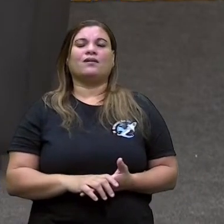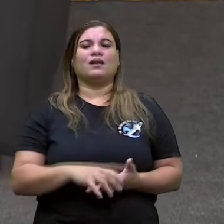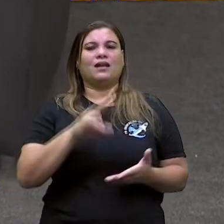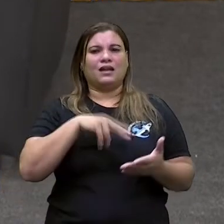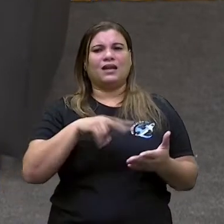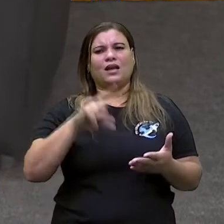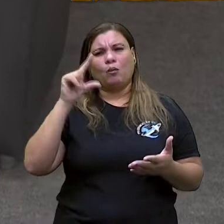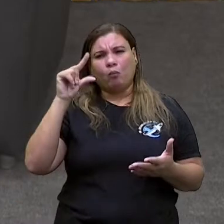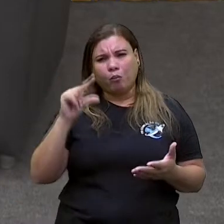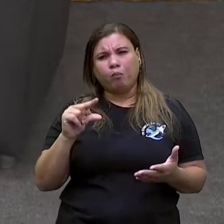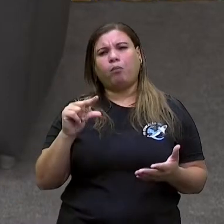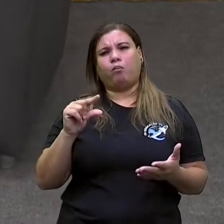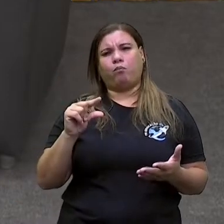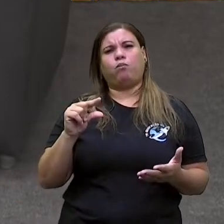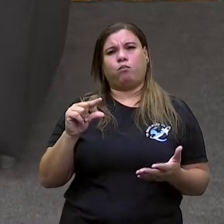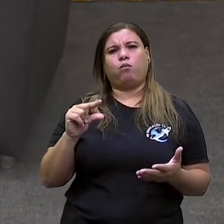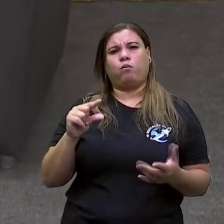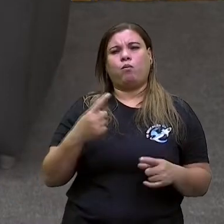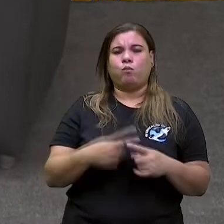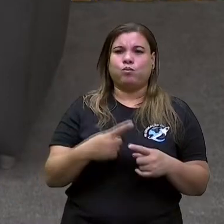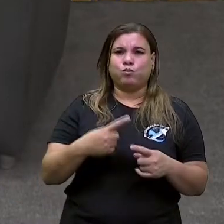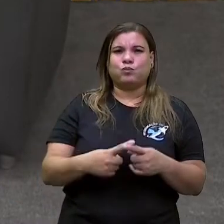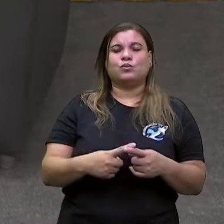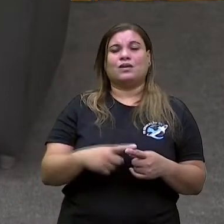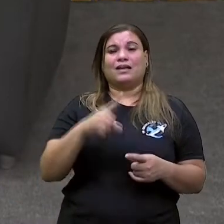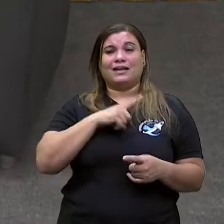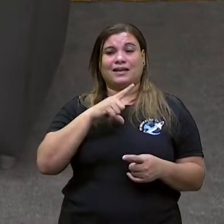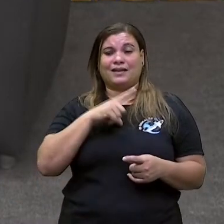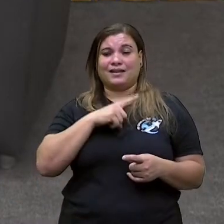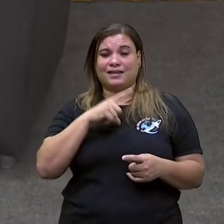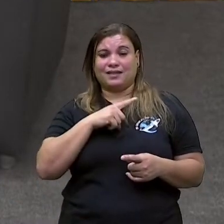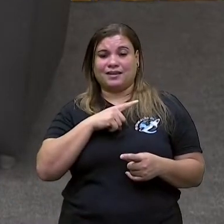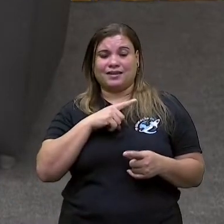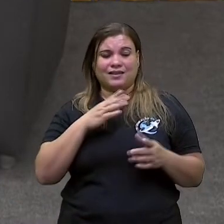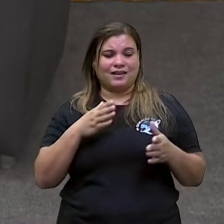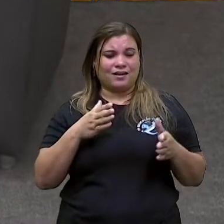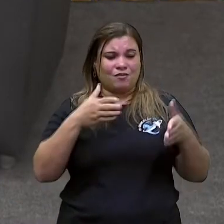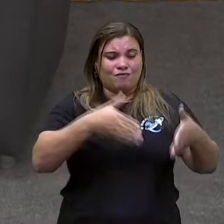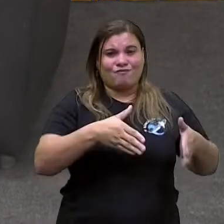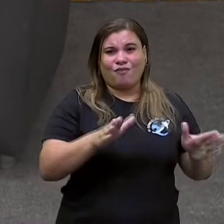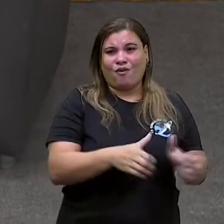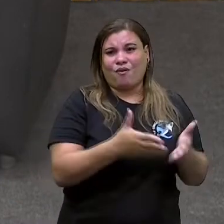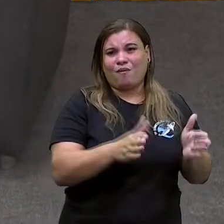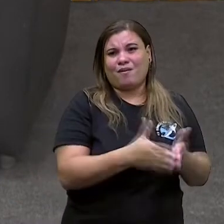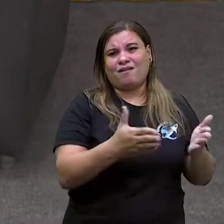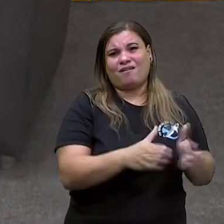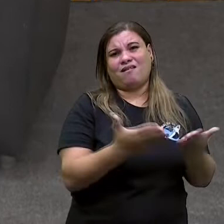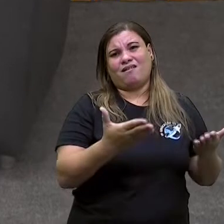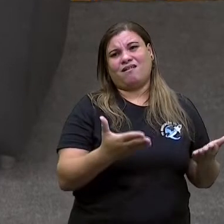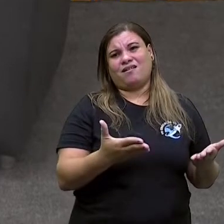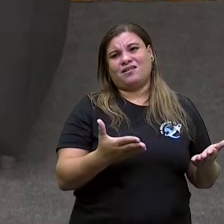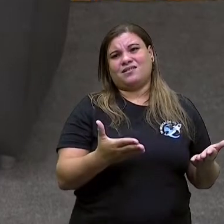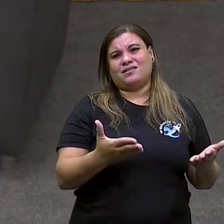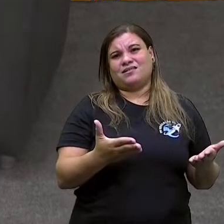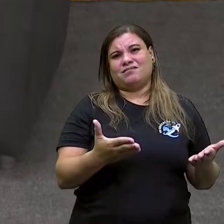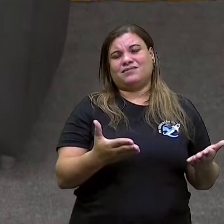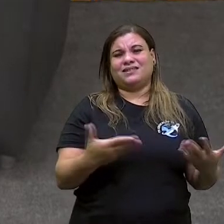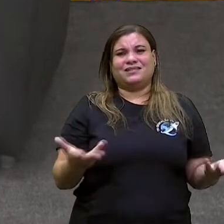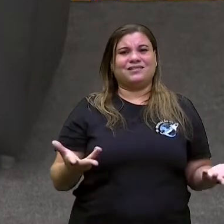normalmente associado um pouco à pobreza, às condições humanas, né? Às necessidades